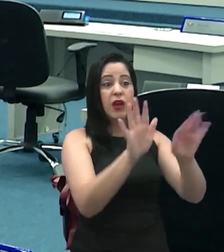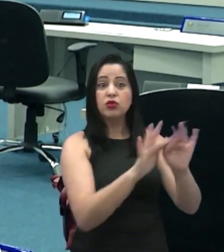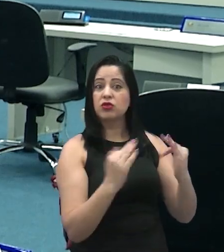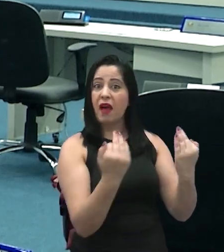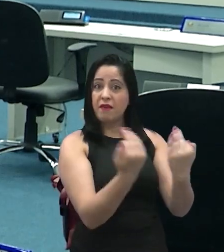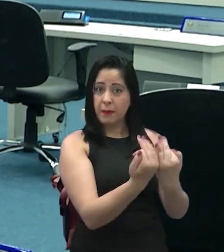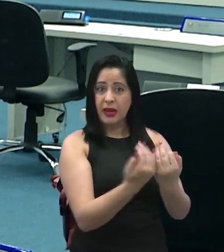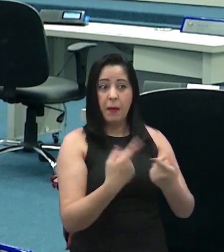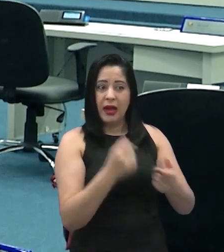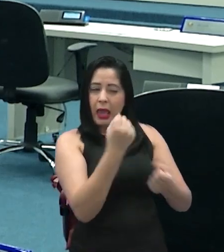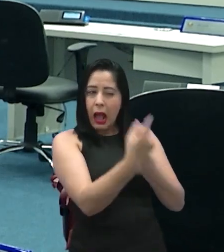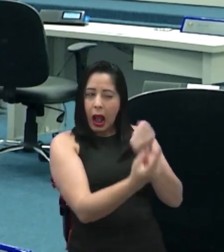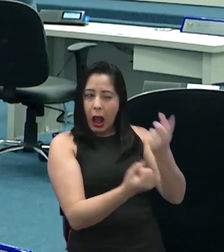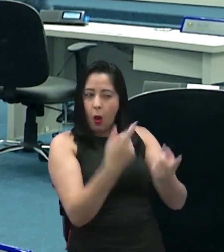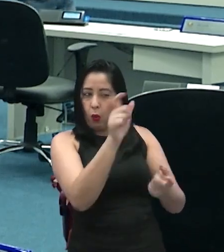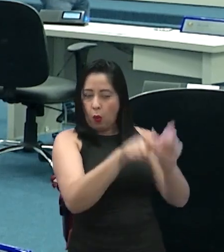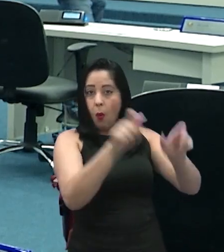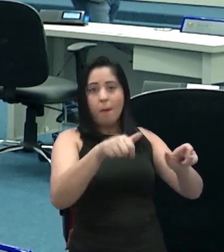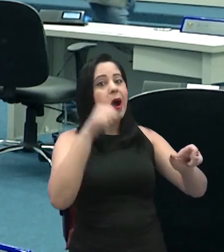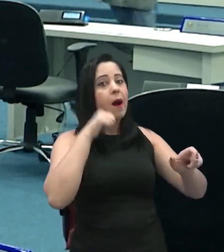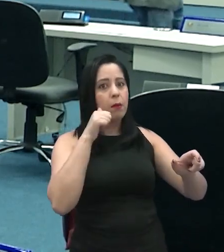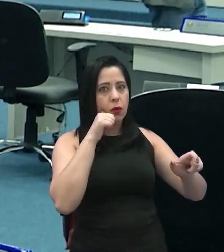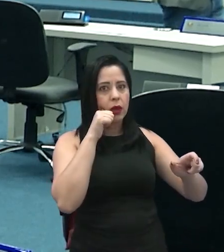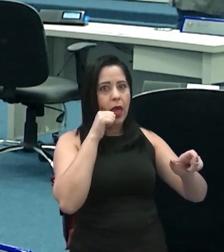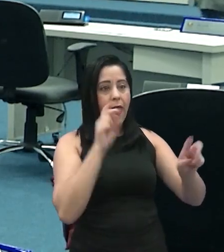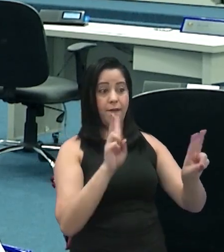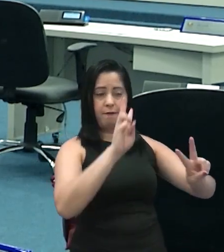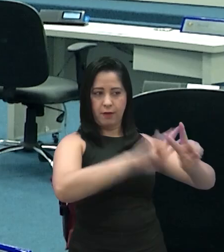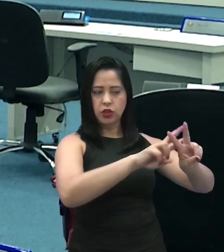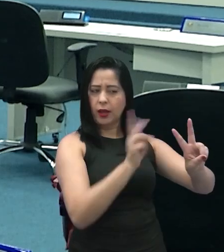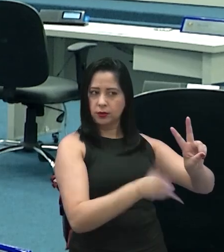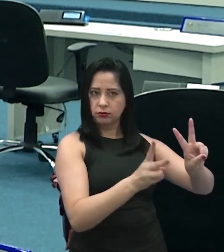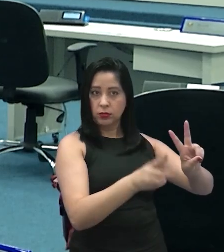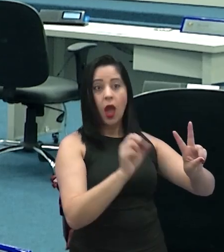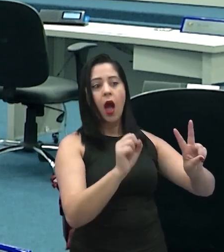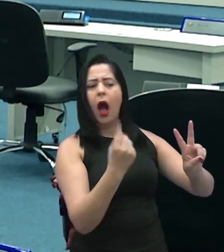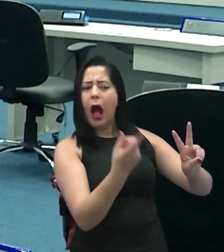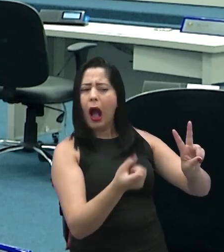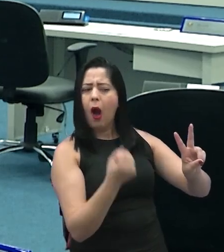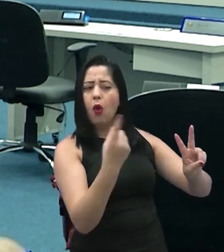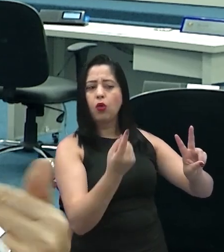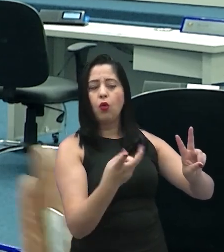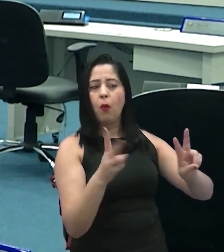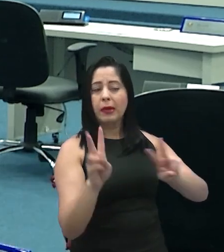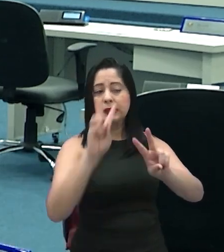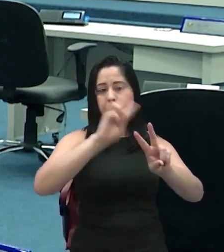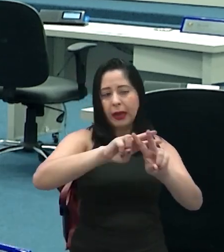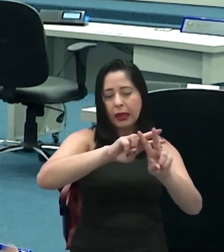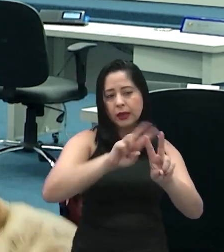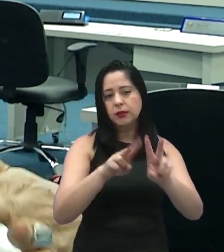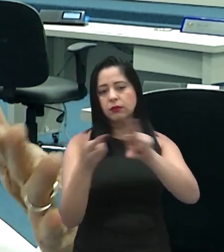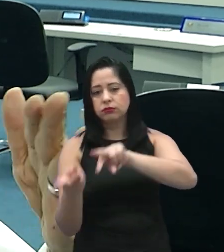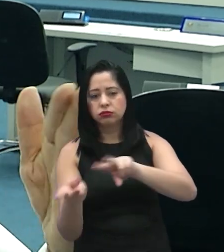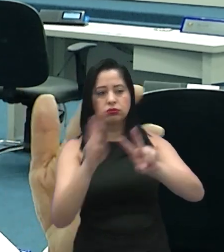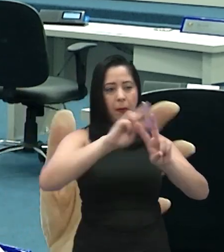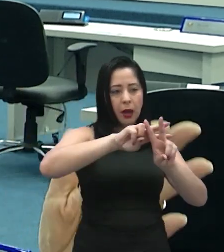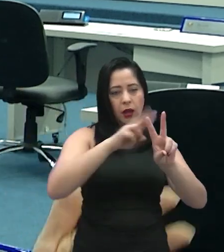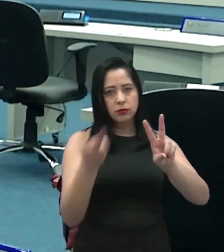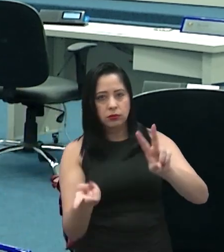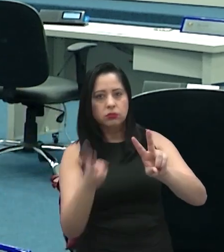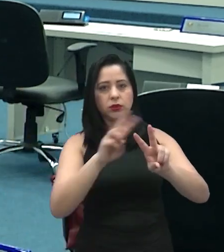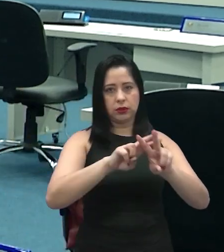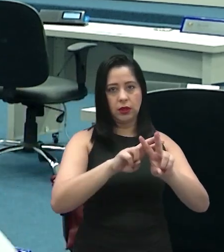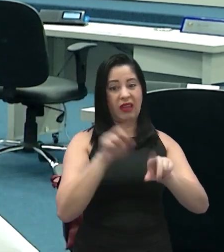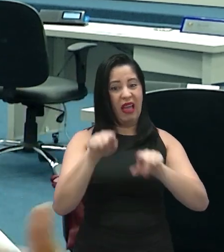vinham fazendo, algumas eram presas fechadas, outras no semiaberto. Essa do semiaberto fazia serviços